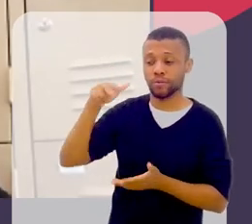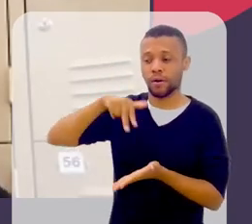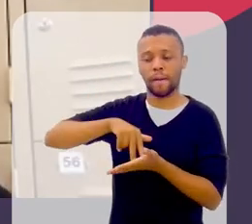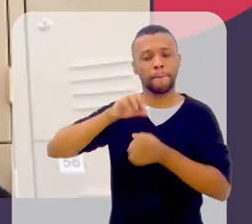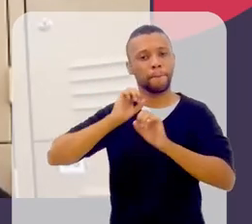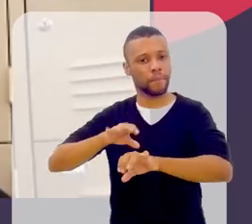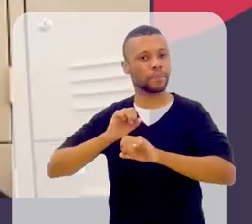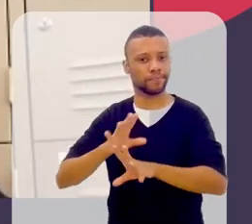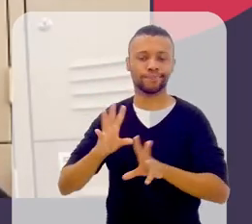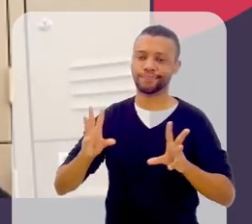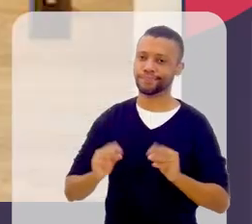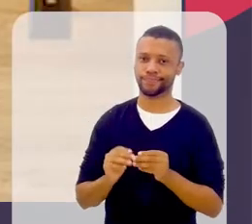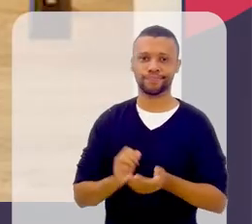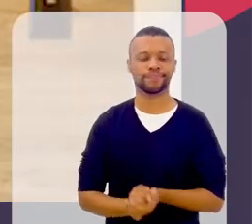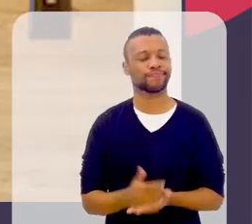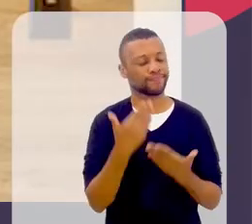enfim.